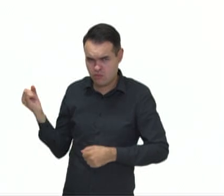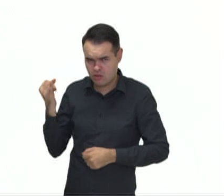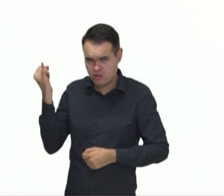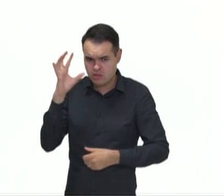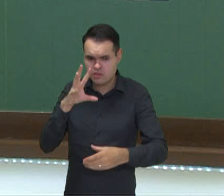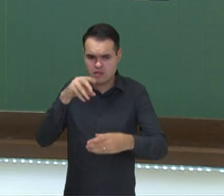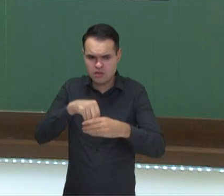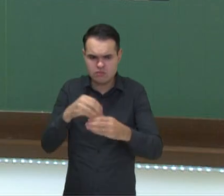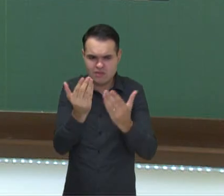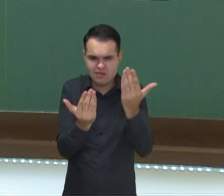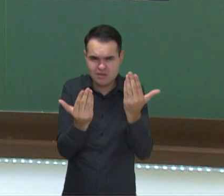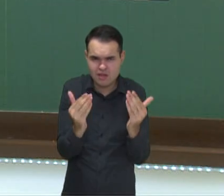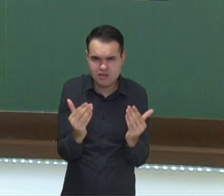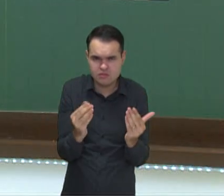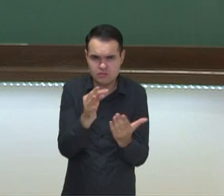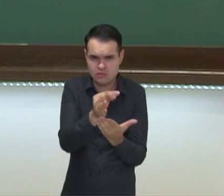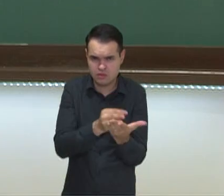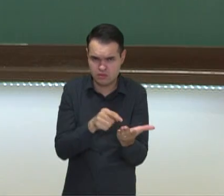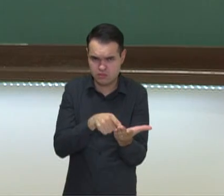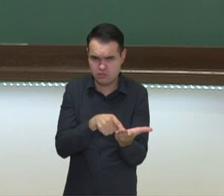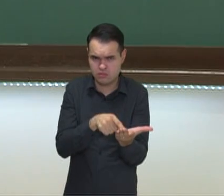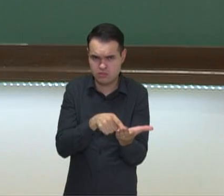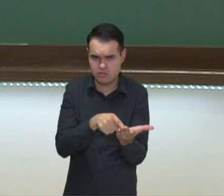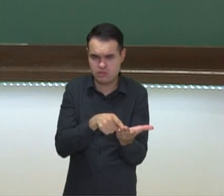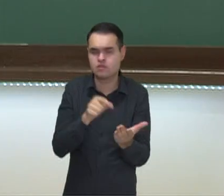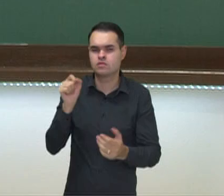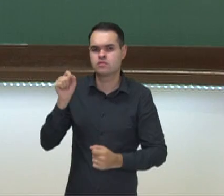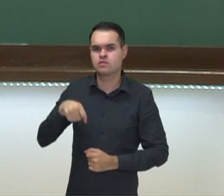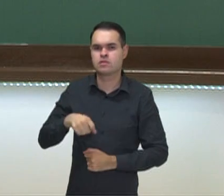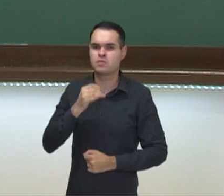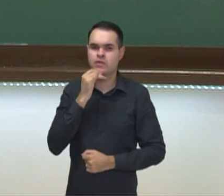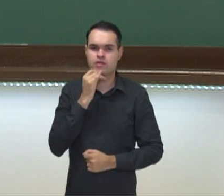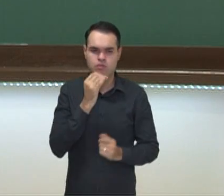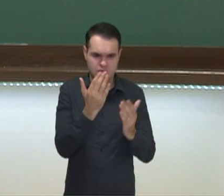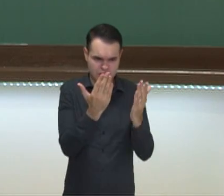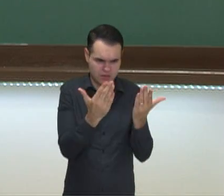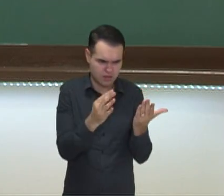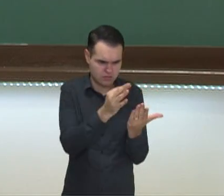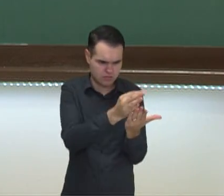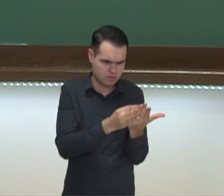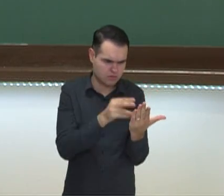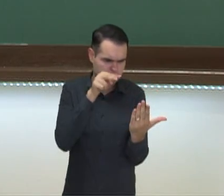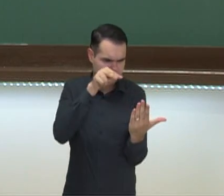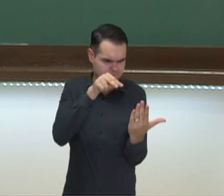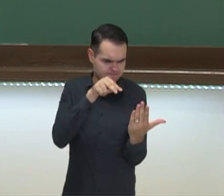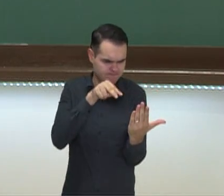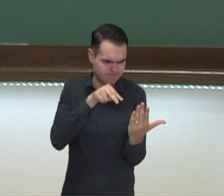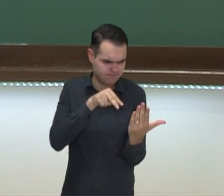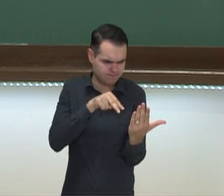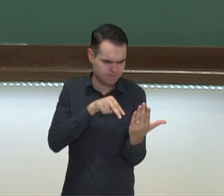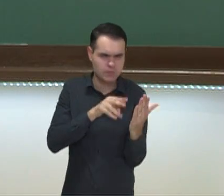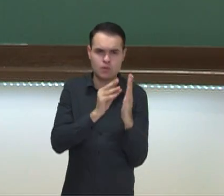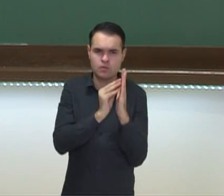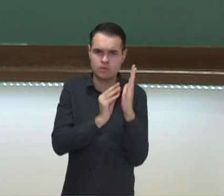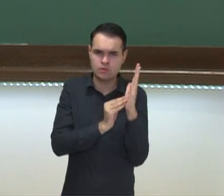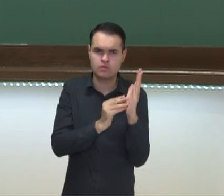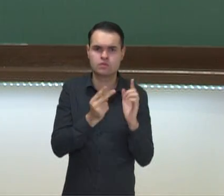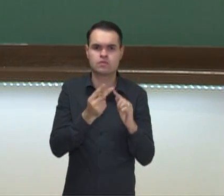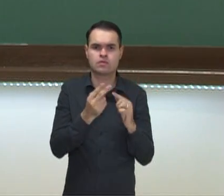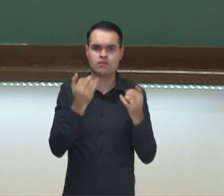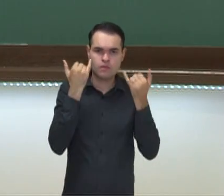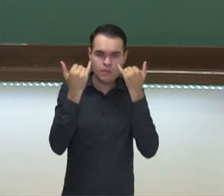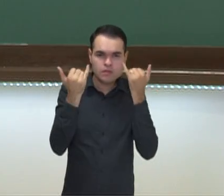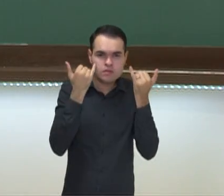texto? Sim. Quando fazemos uma análise de um texto, vemos o seu conteúdo, vemos suas